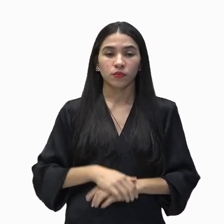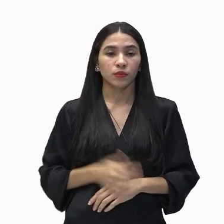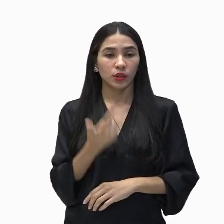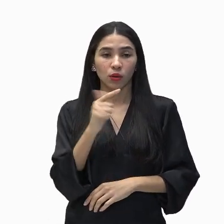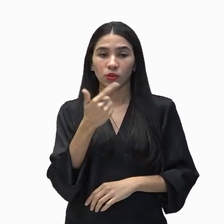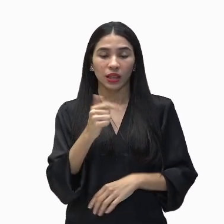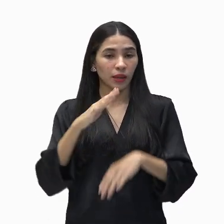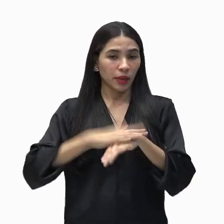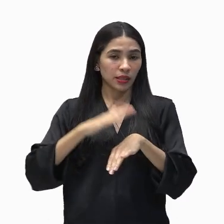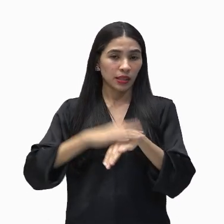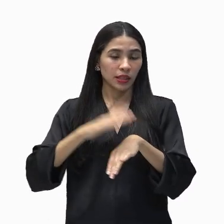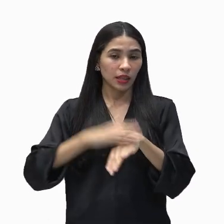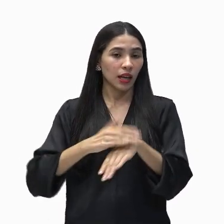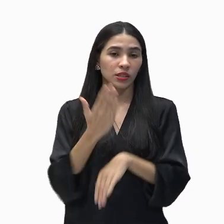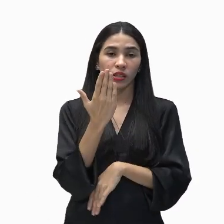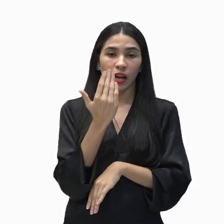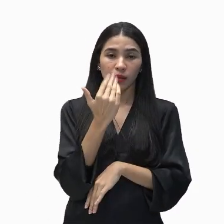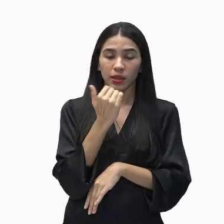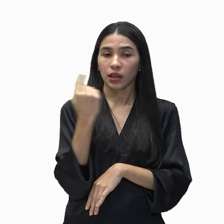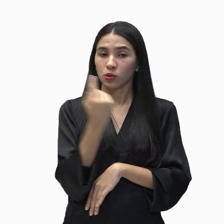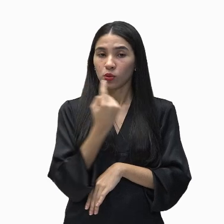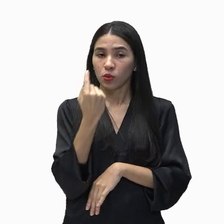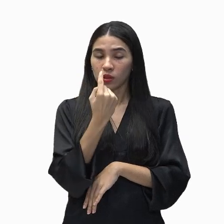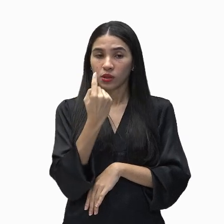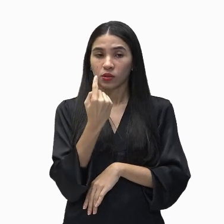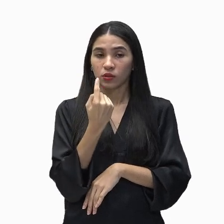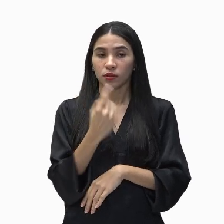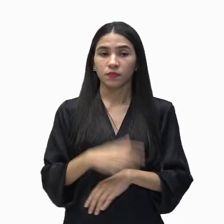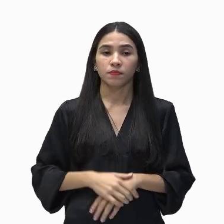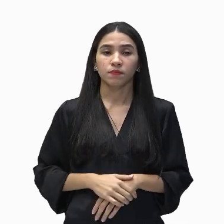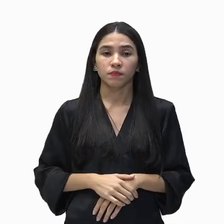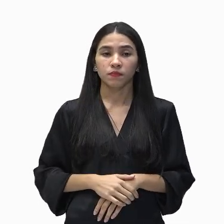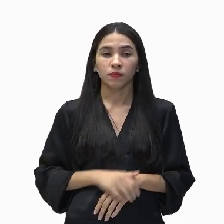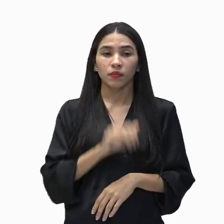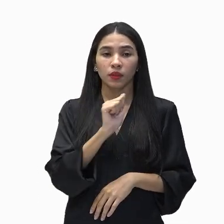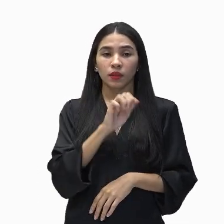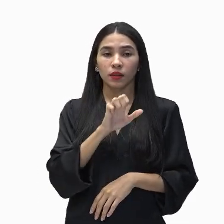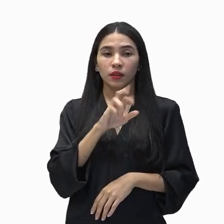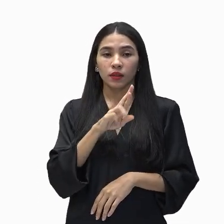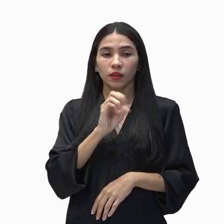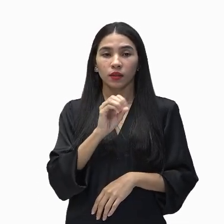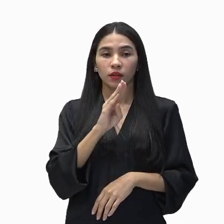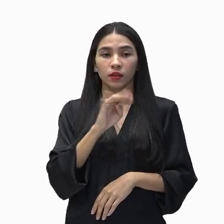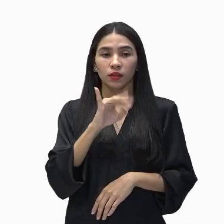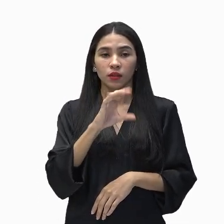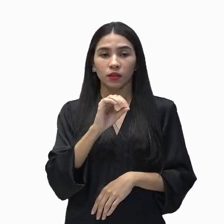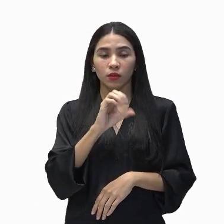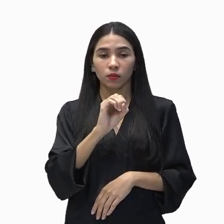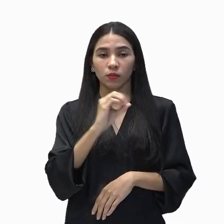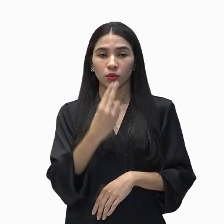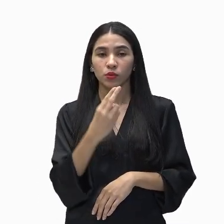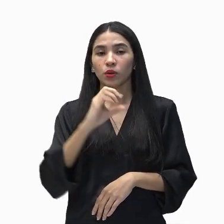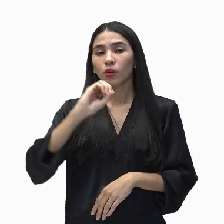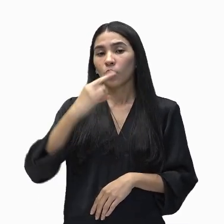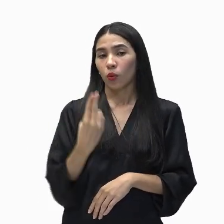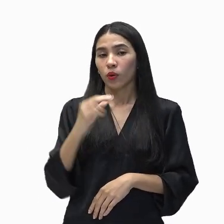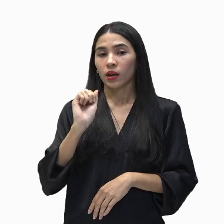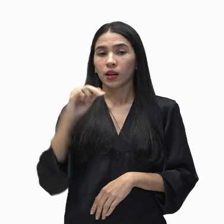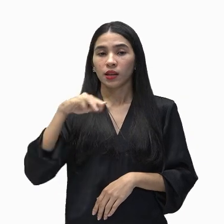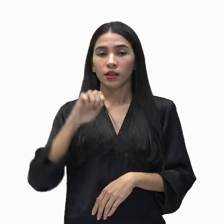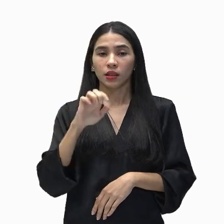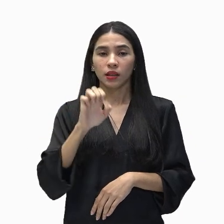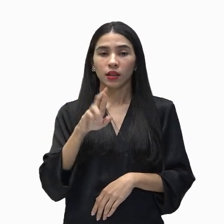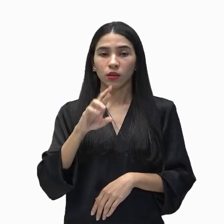tem a característica de serem unicelulares, aeróbios ou anaeróbios, quer dizer que eles podem ou não